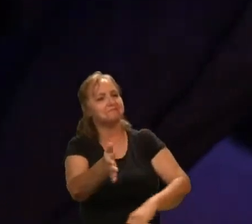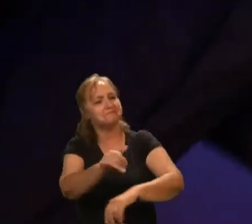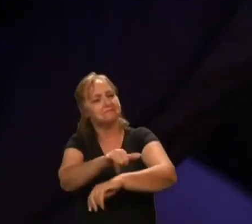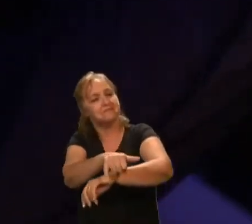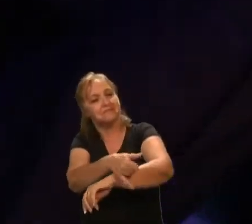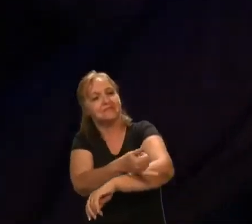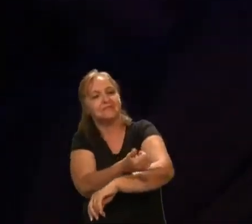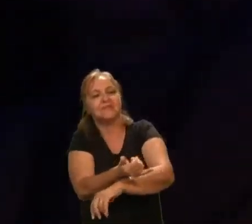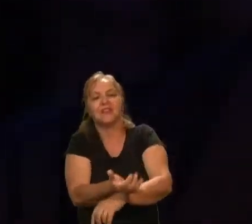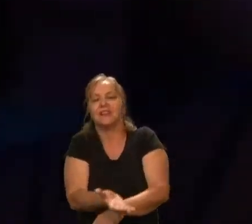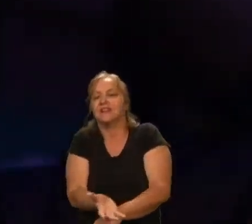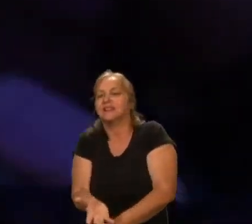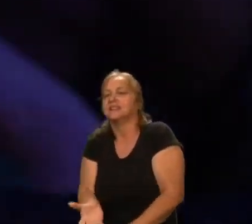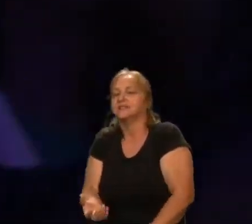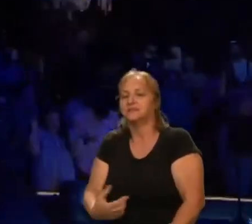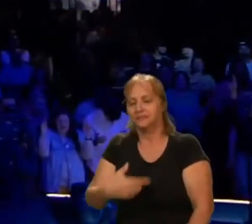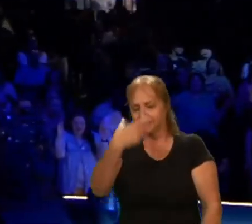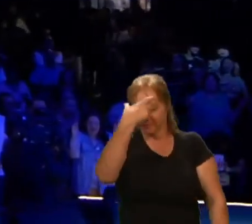Apaixonada,